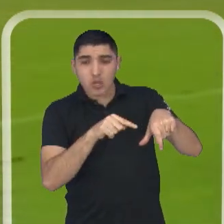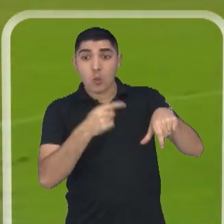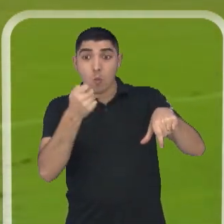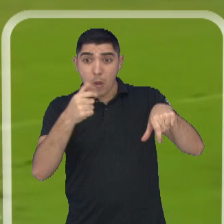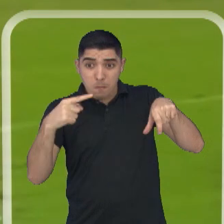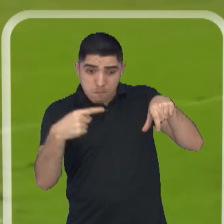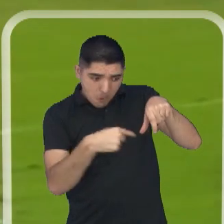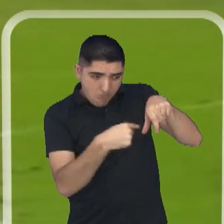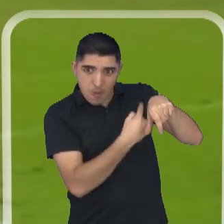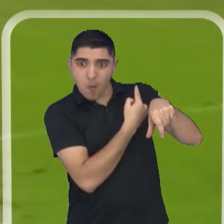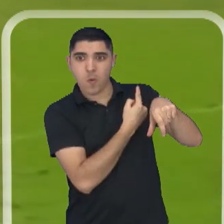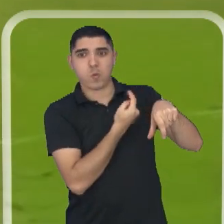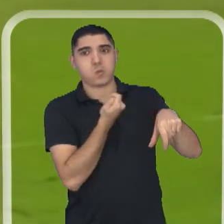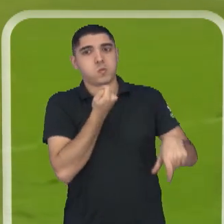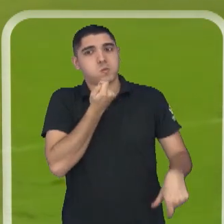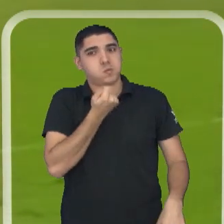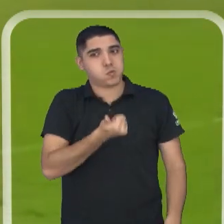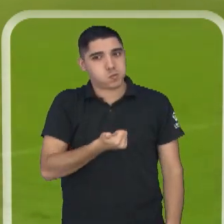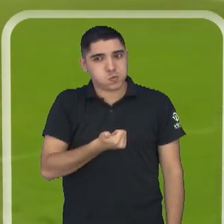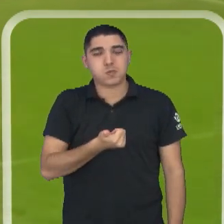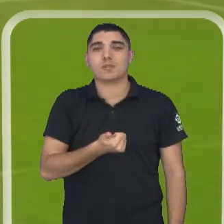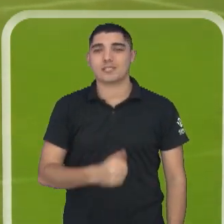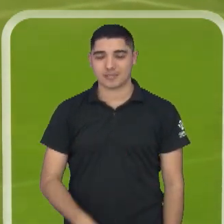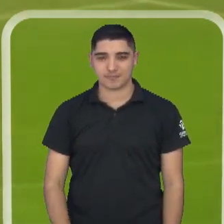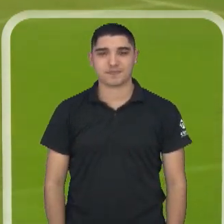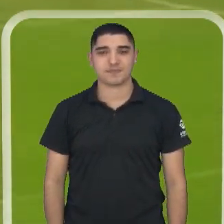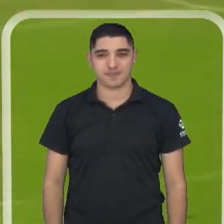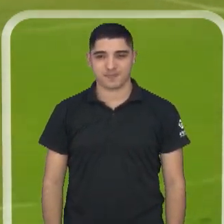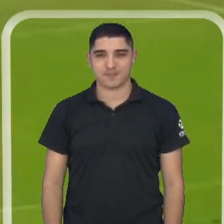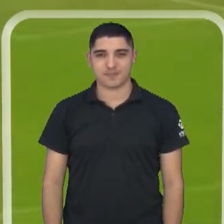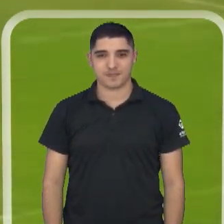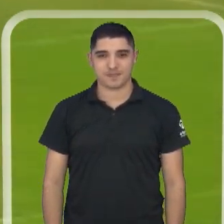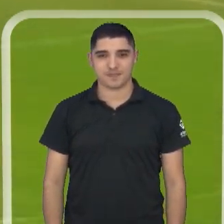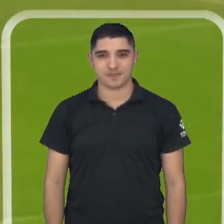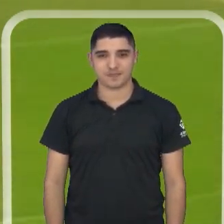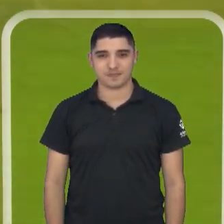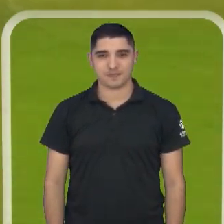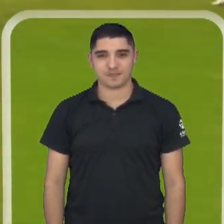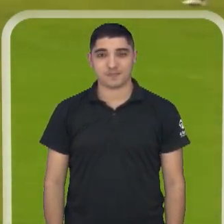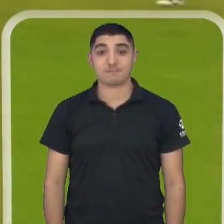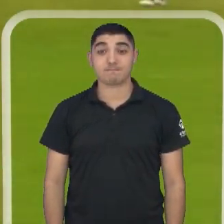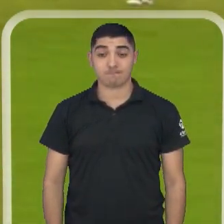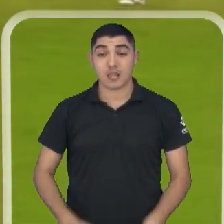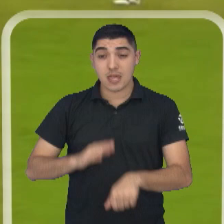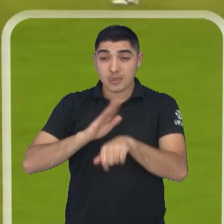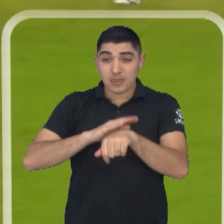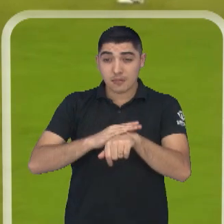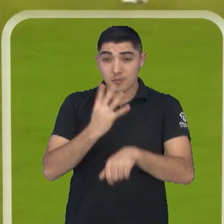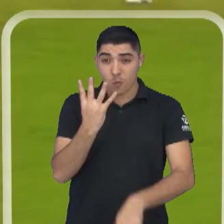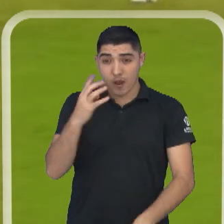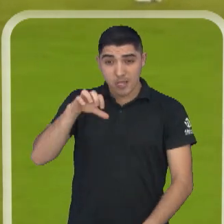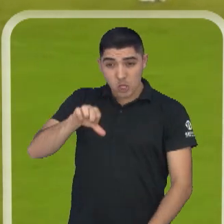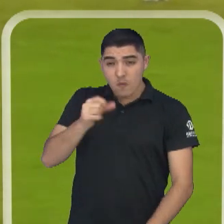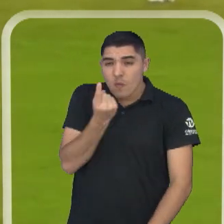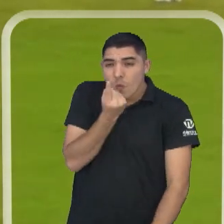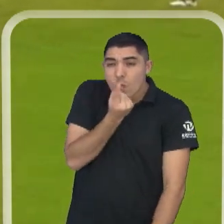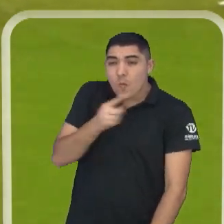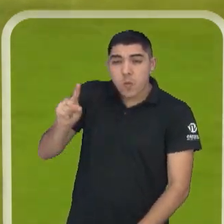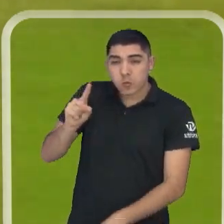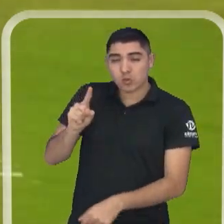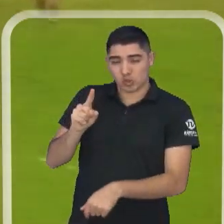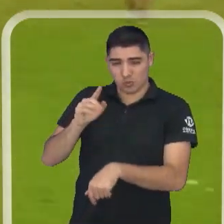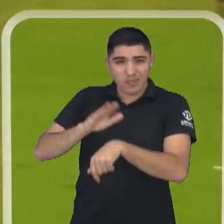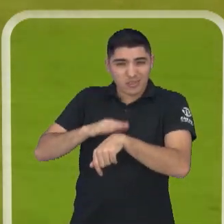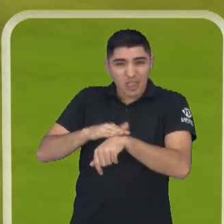Favela e saiu tirando tinta da trave direita de Ariel para escanteio. Aos 49, o último lance do jogo,